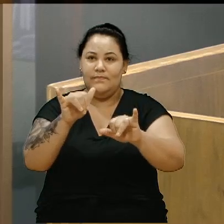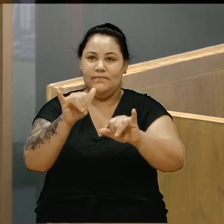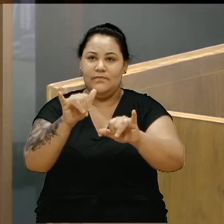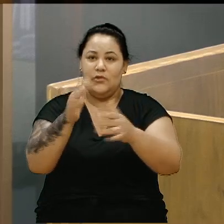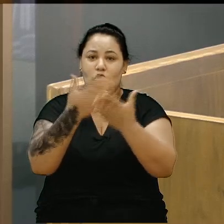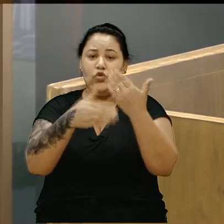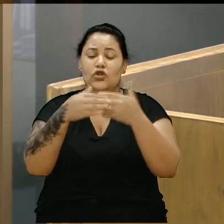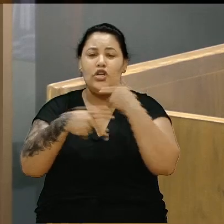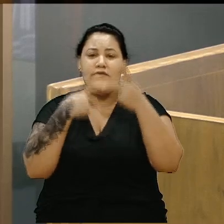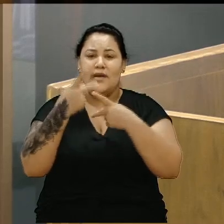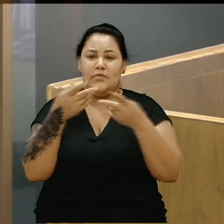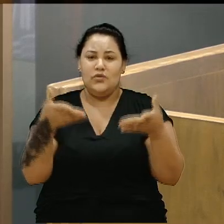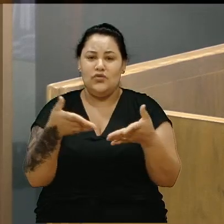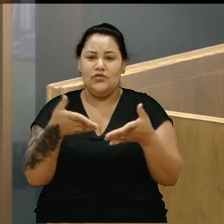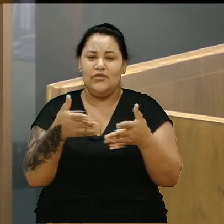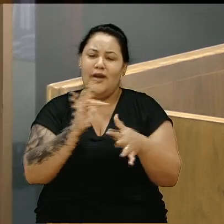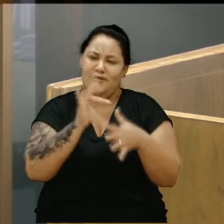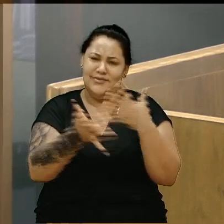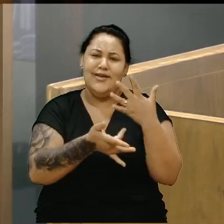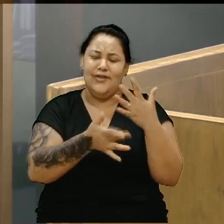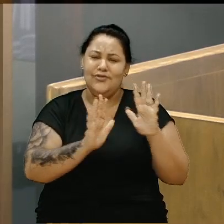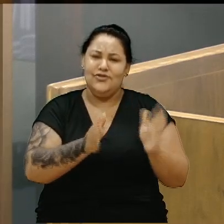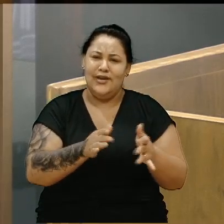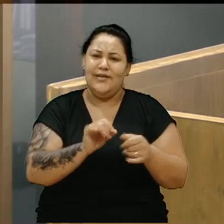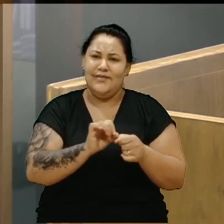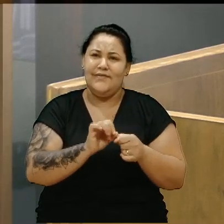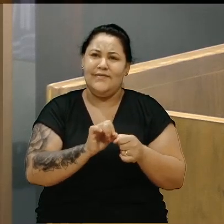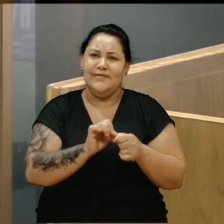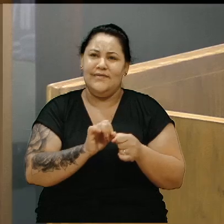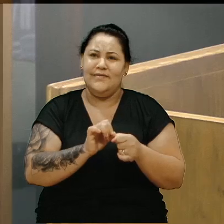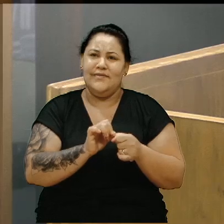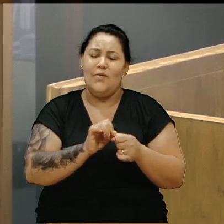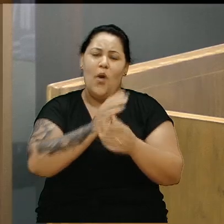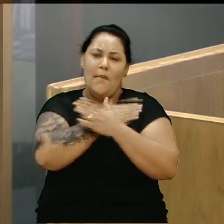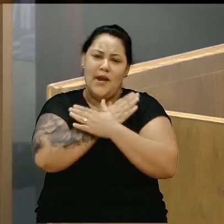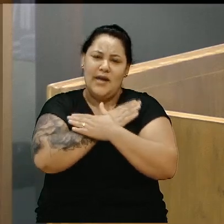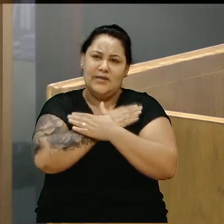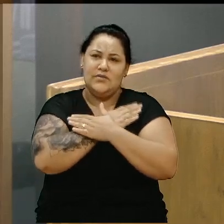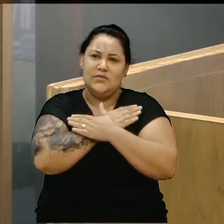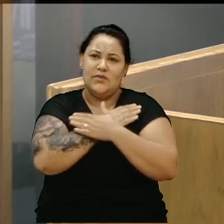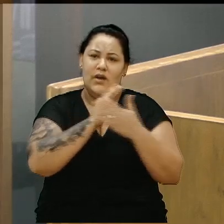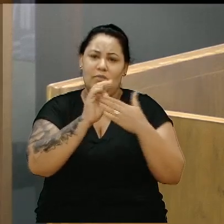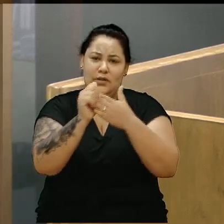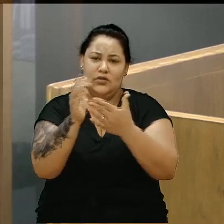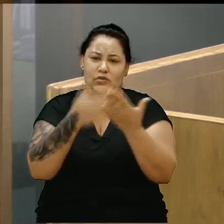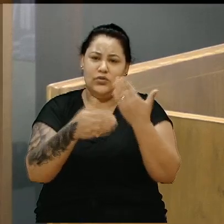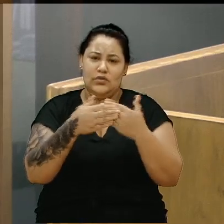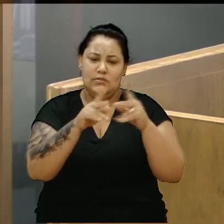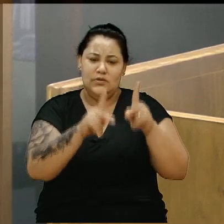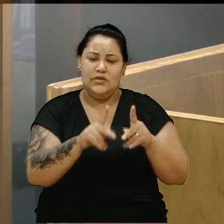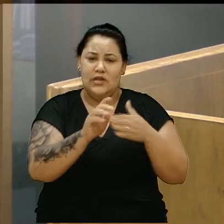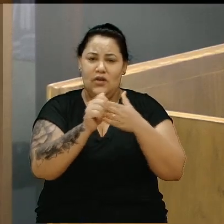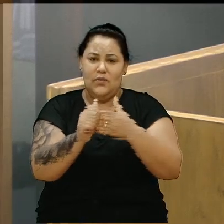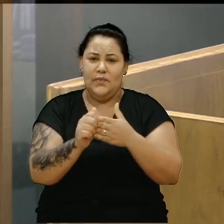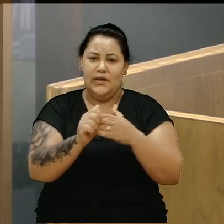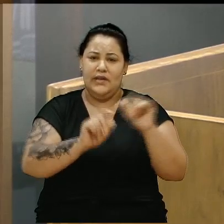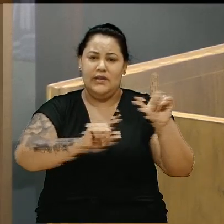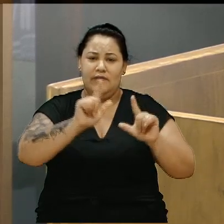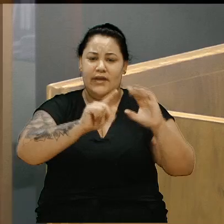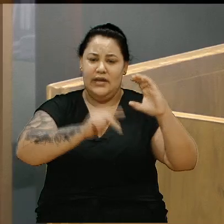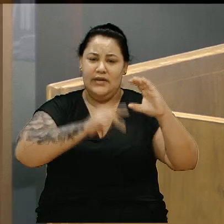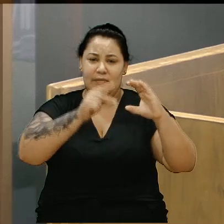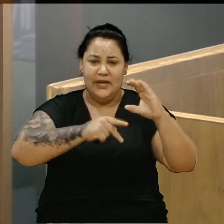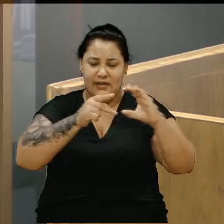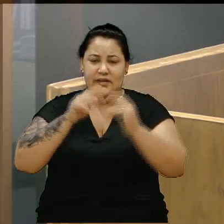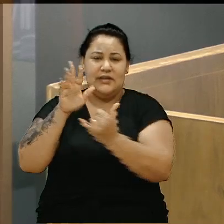que nós falamos. E hoje, com a rede social, e já fazendo e dando um abraço, referência a todos que nos assistem pela TV Câmara, pelos canais de mídia que nós